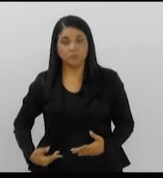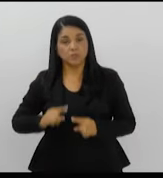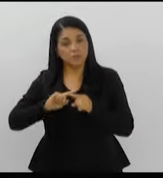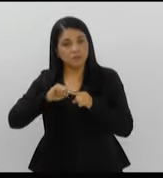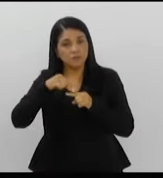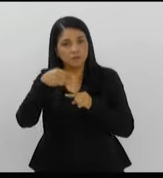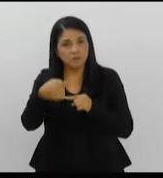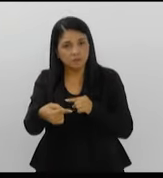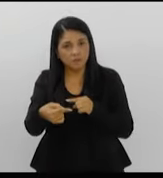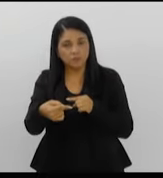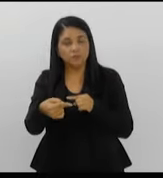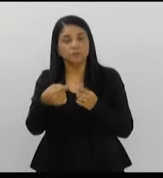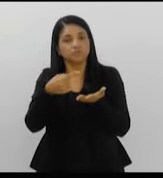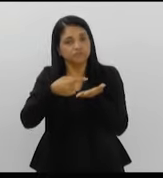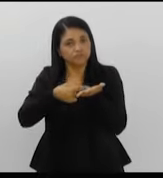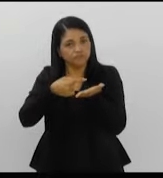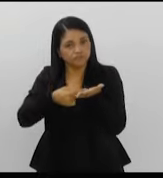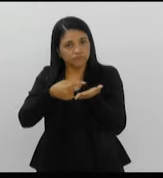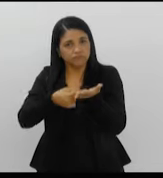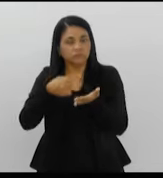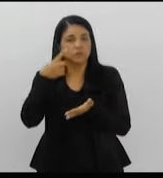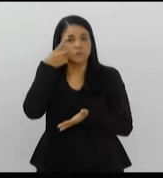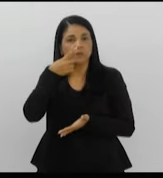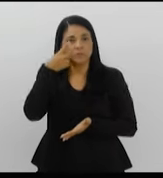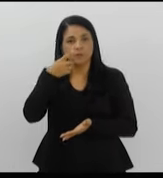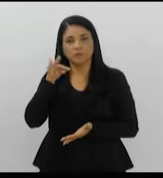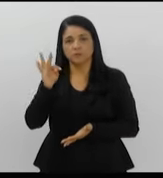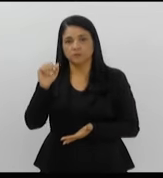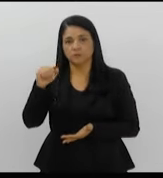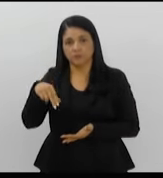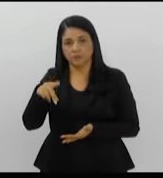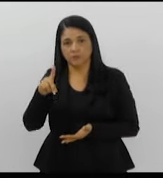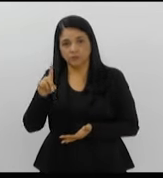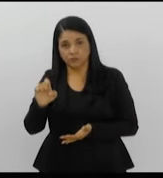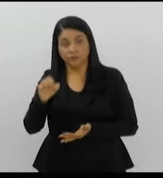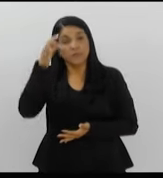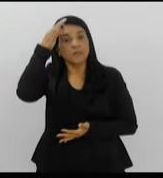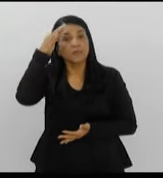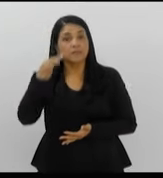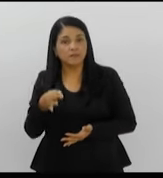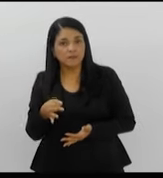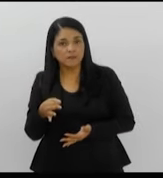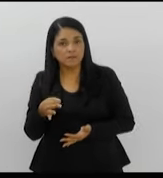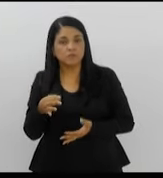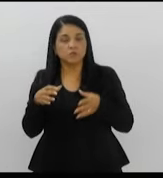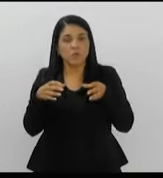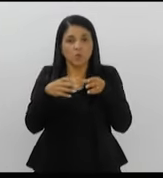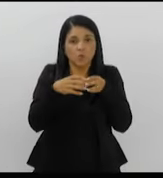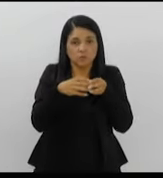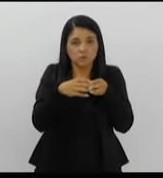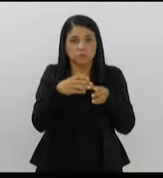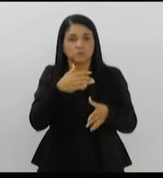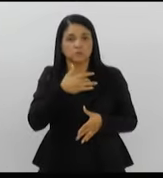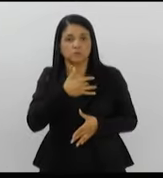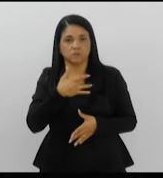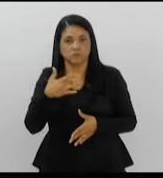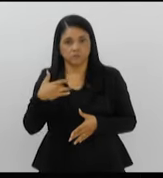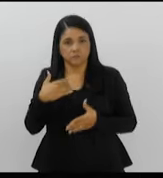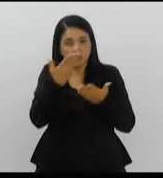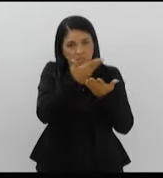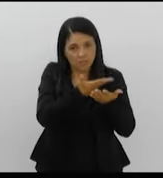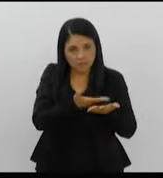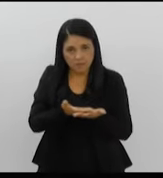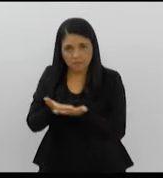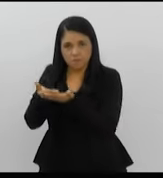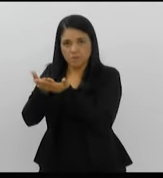posteriormente, em acordo com o deputado Tande, entendemos de que a Comissão de Saúde